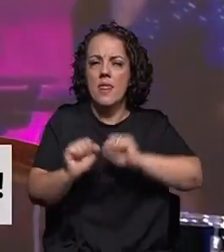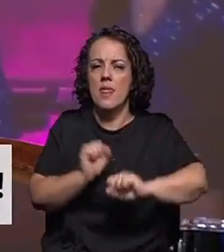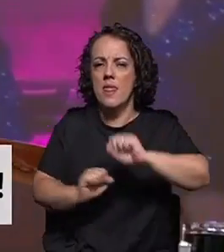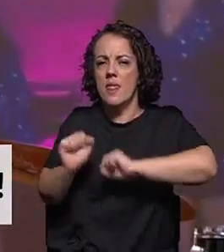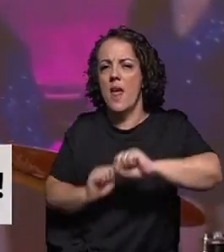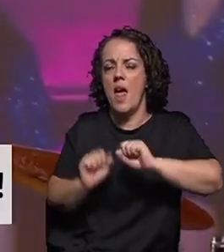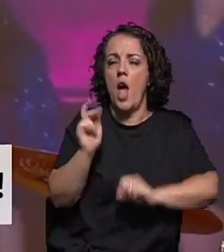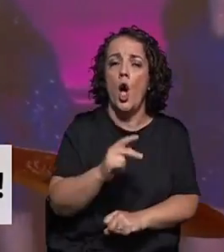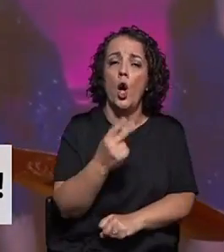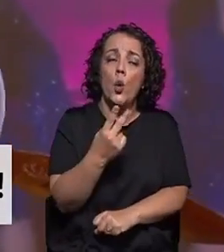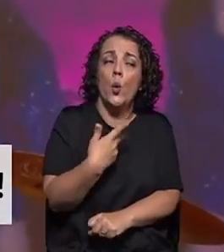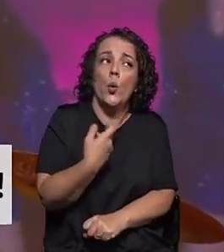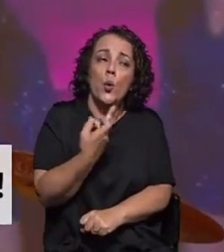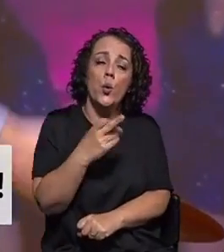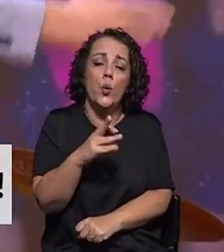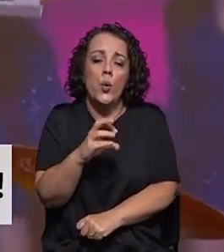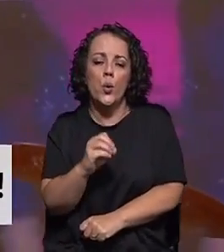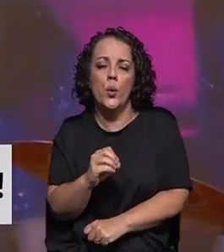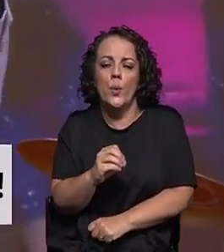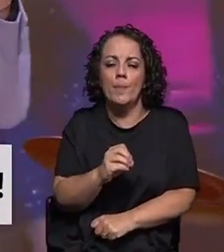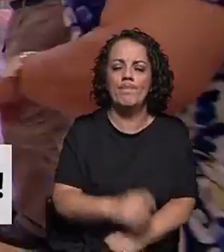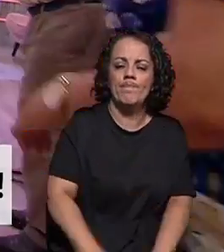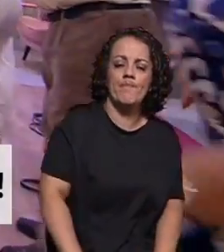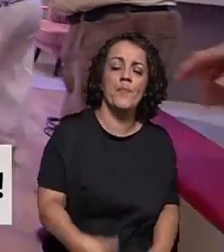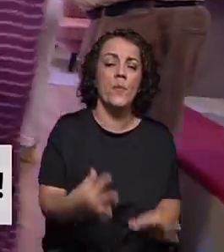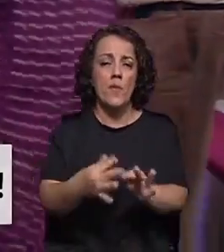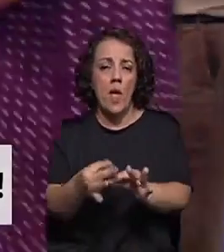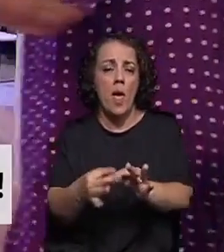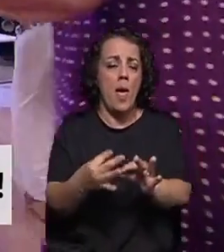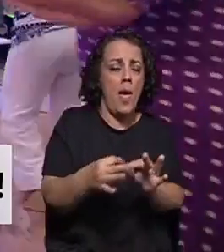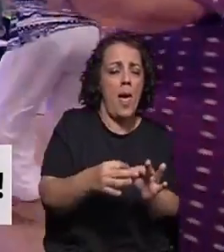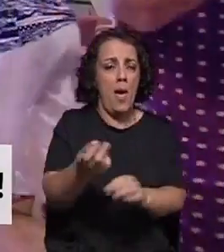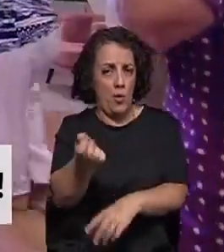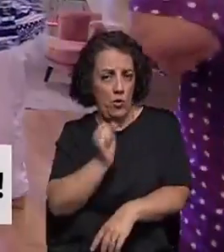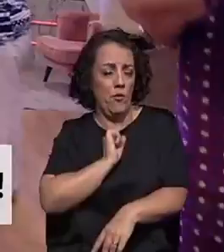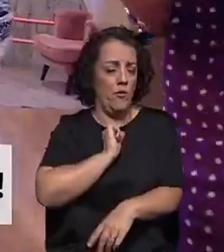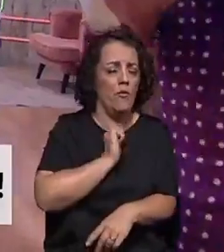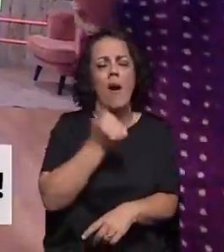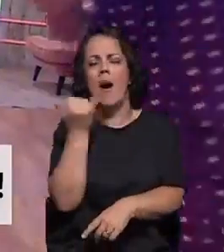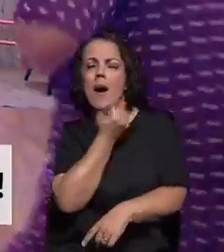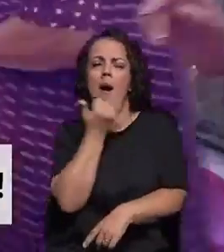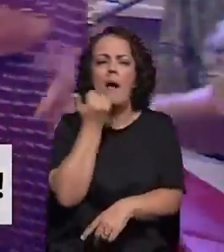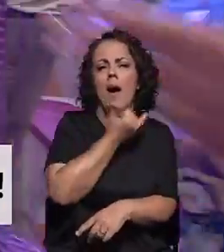Este cu duro, a festa nossa, vamos sorrir e dançar.